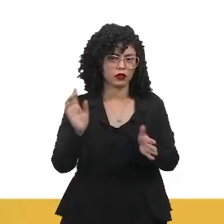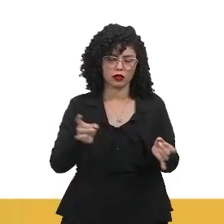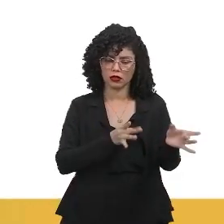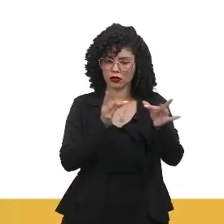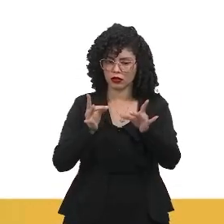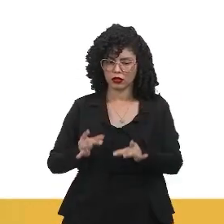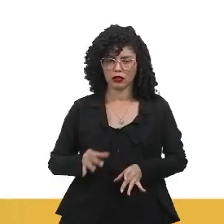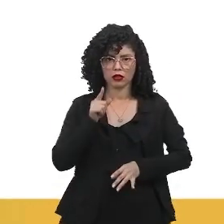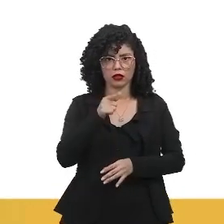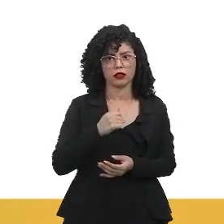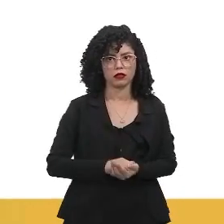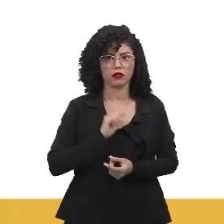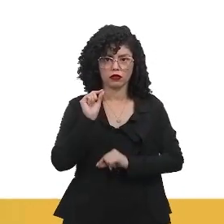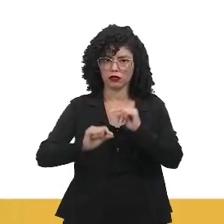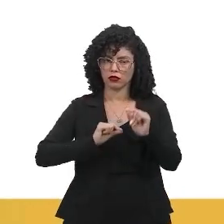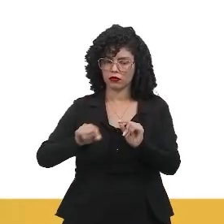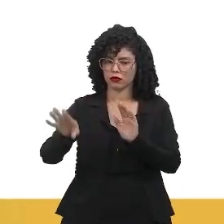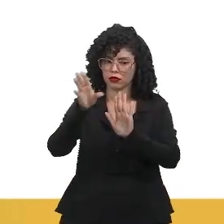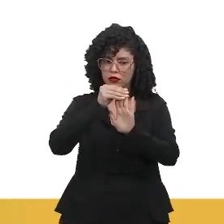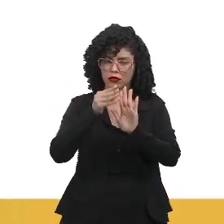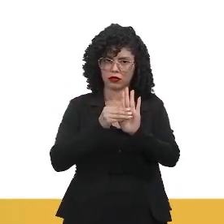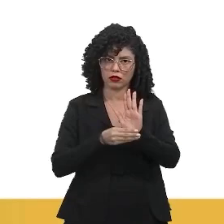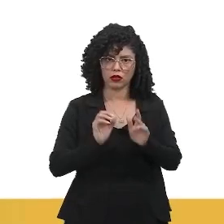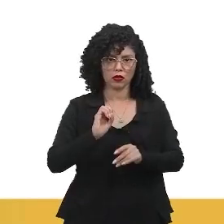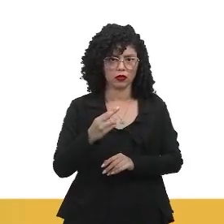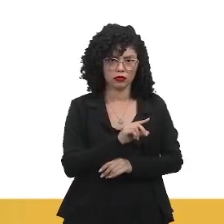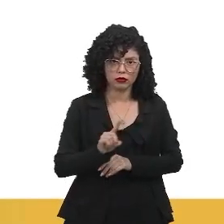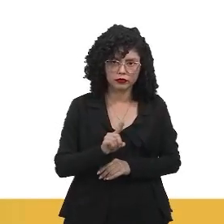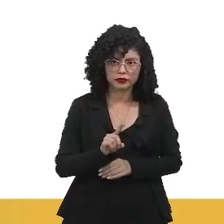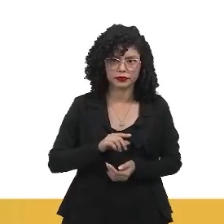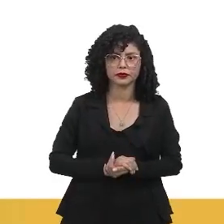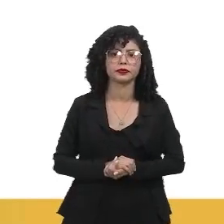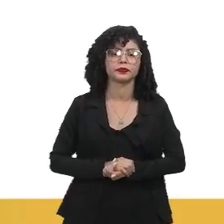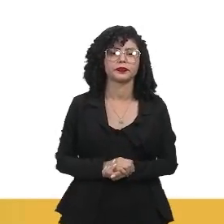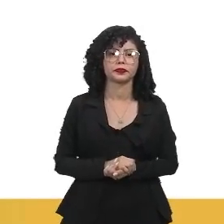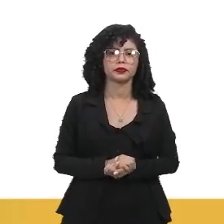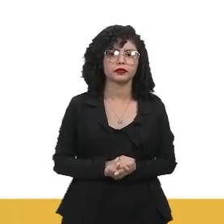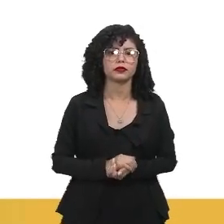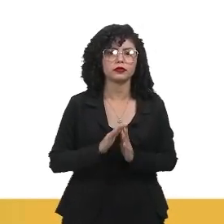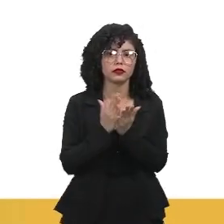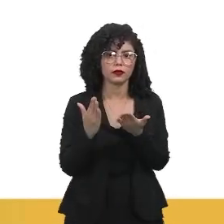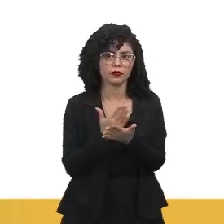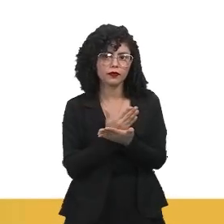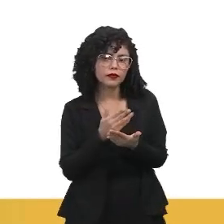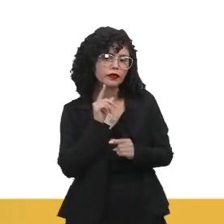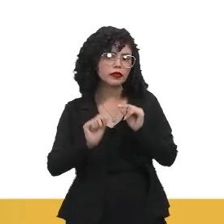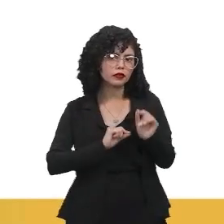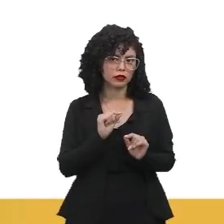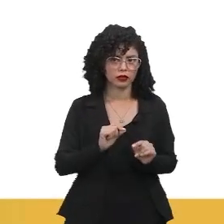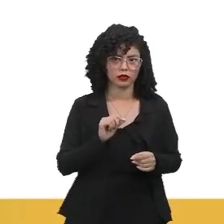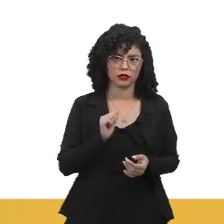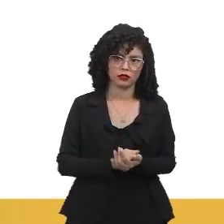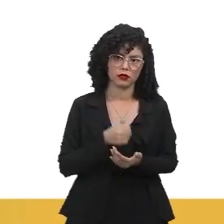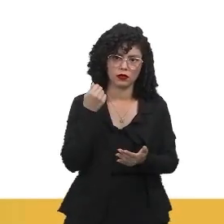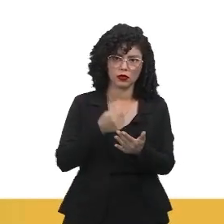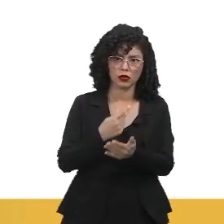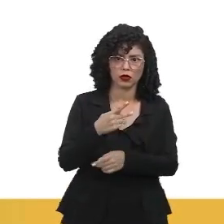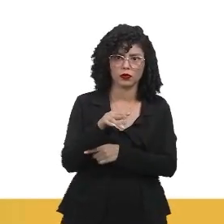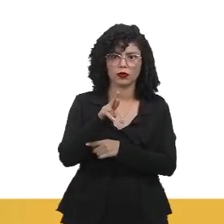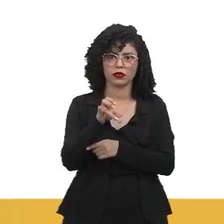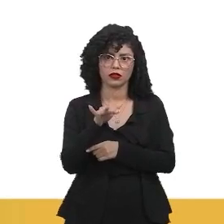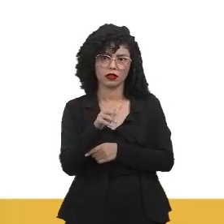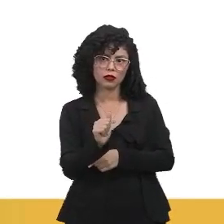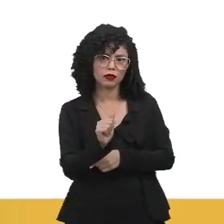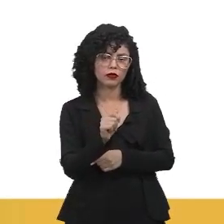indicações sobre o que foi tratado ou não. Então veja, o livro Vigiar e Punir fala sobre as formas de punição